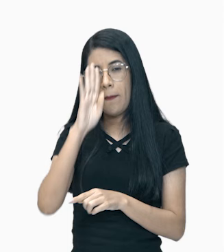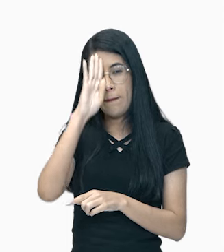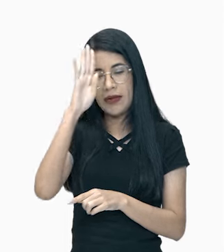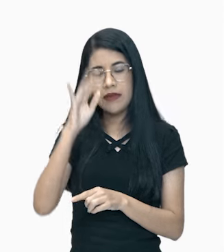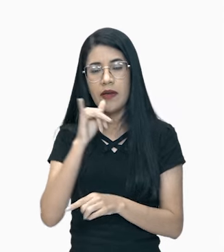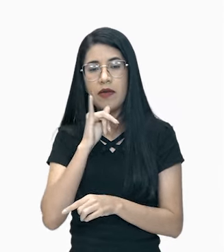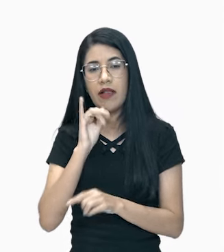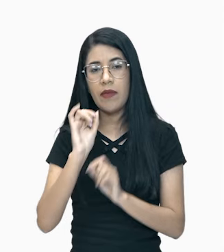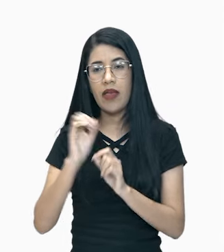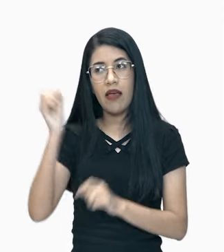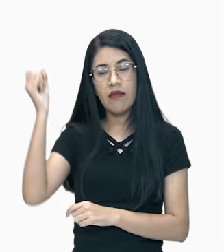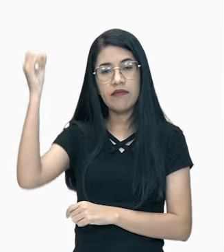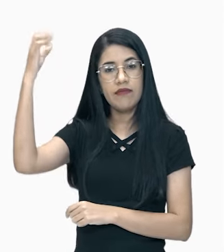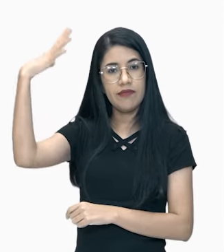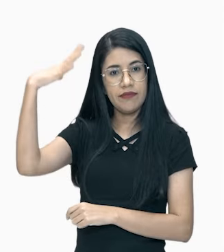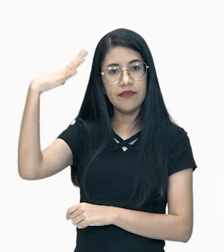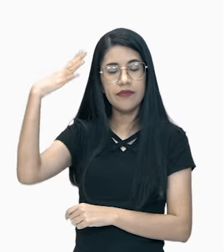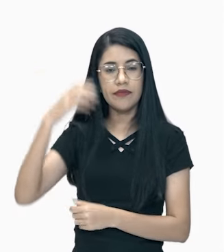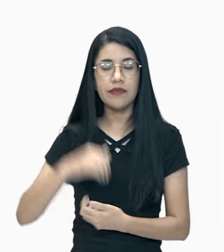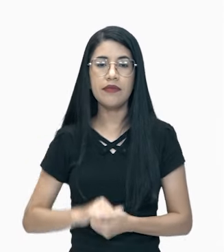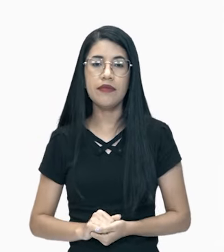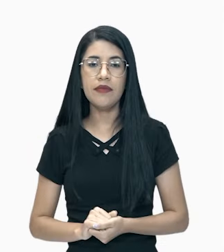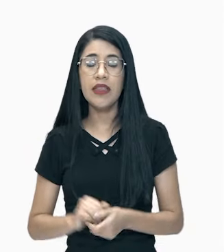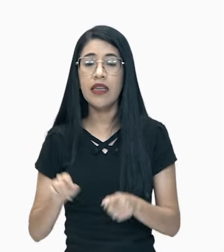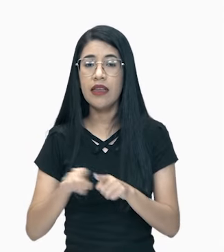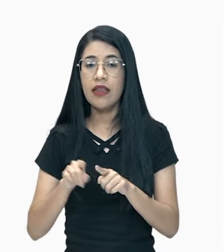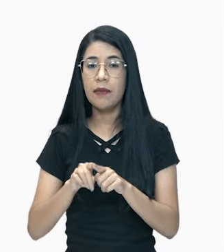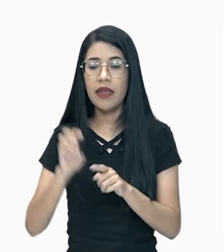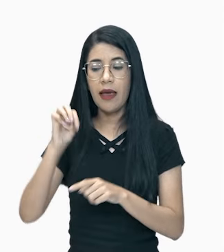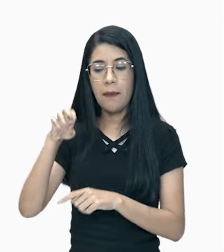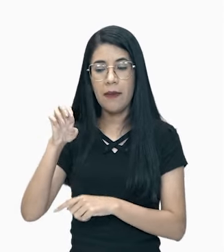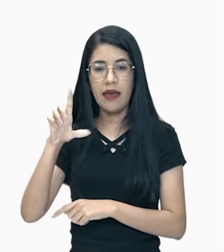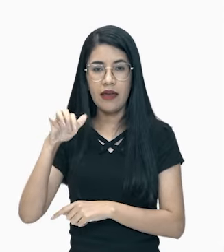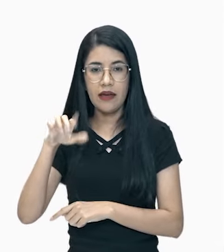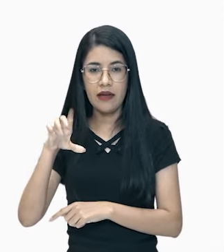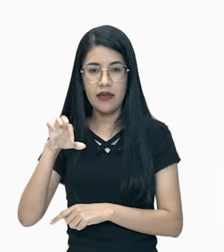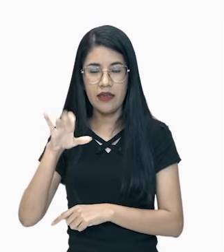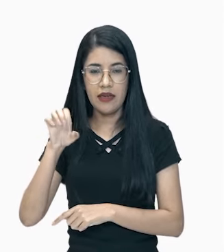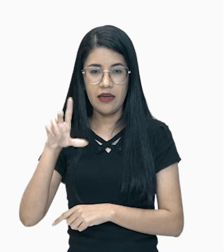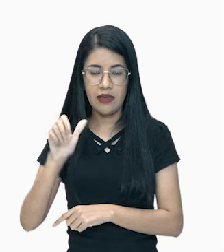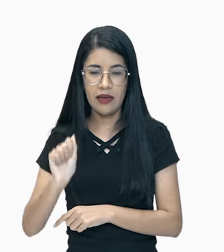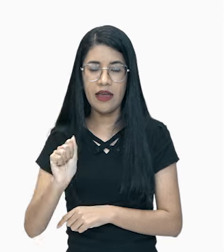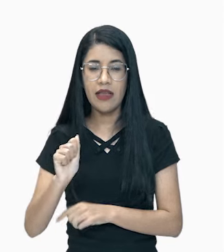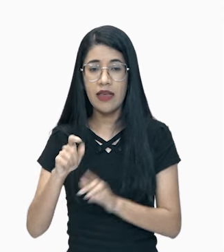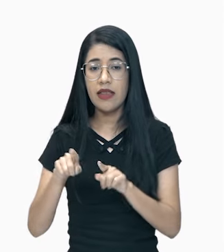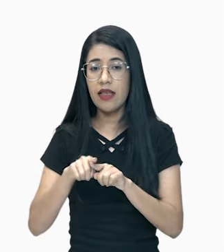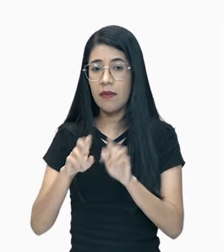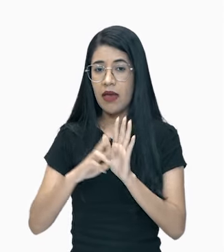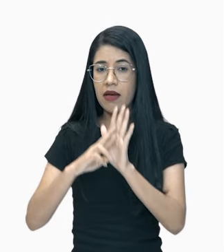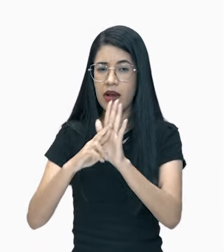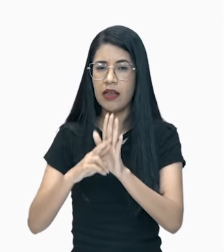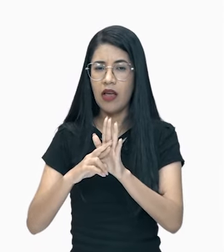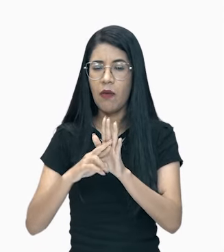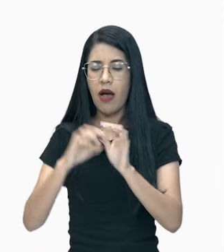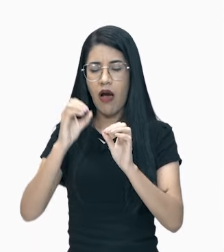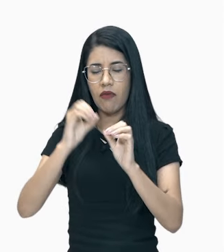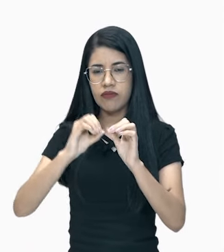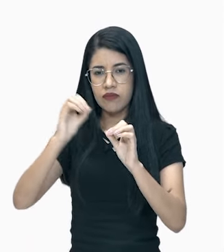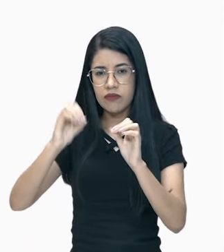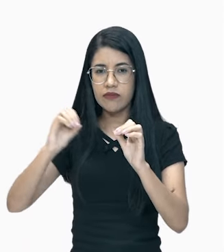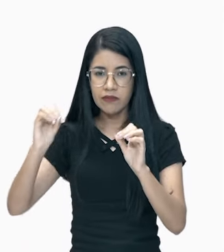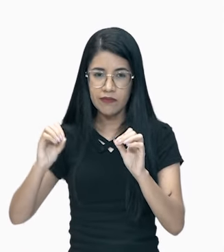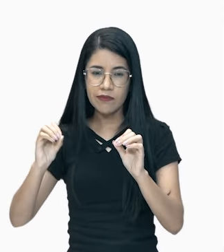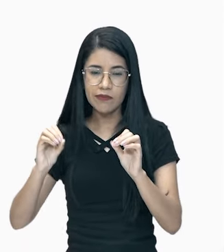que é a luz, e a mecânica, que representa também uma oscilação,